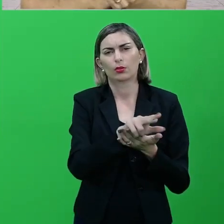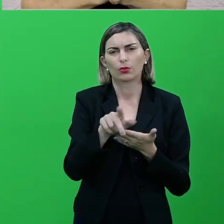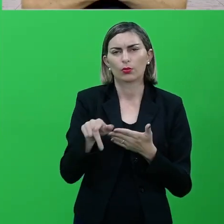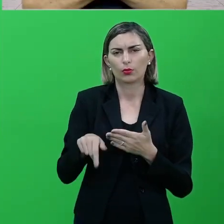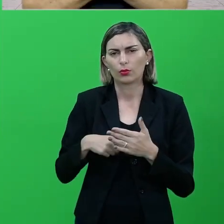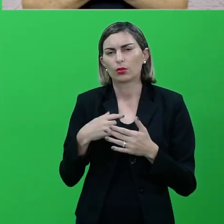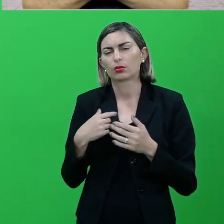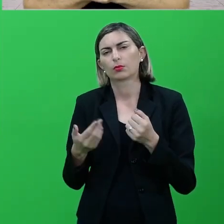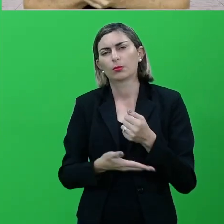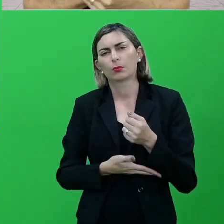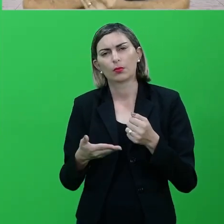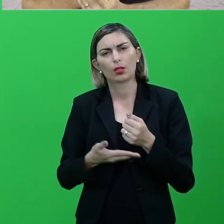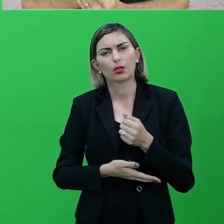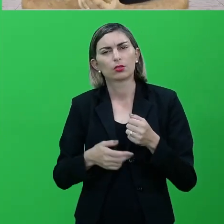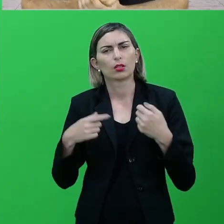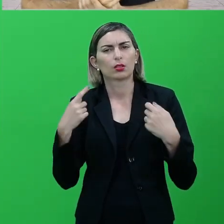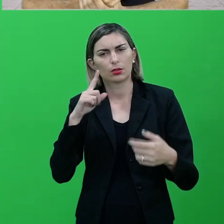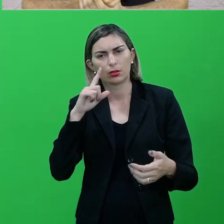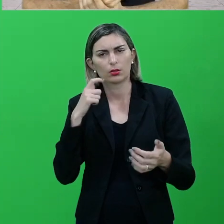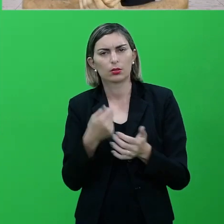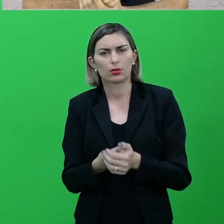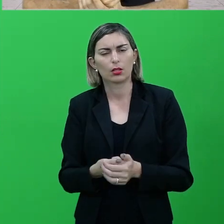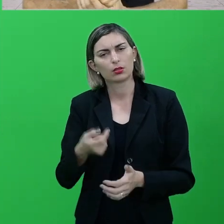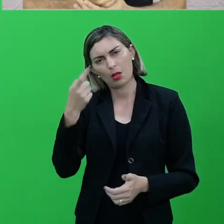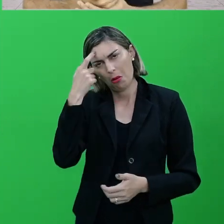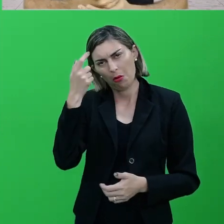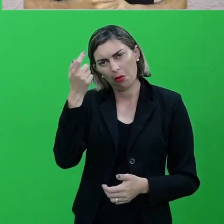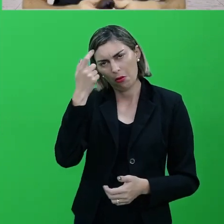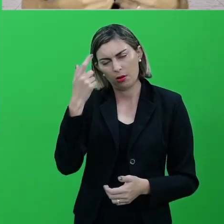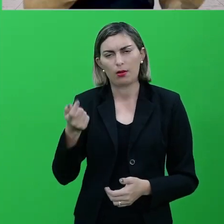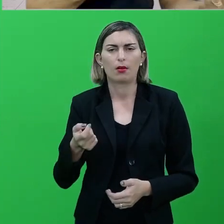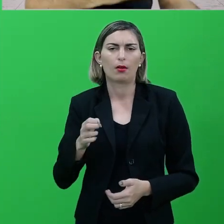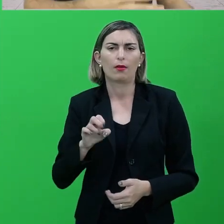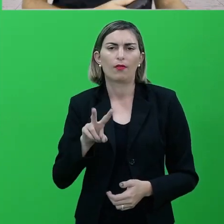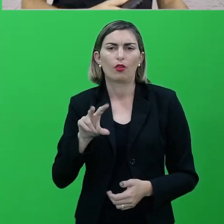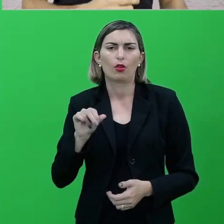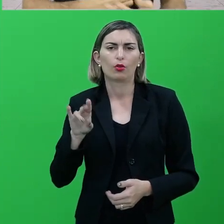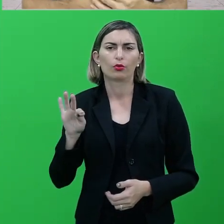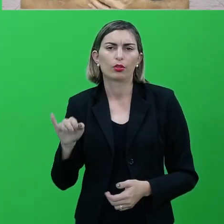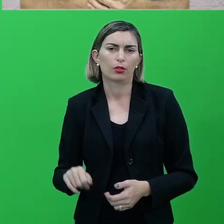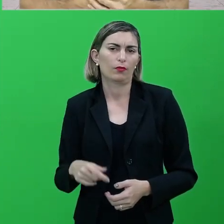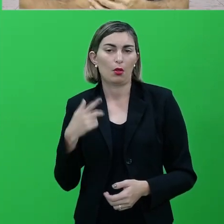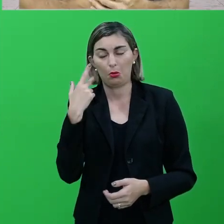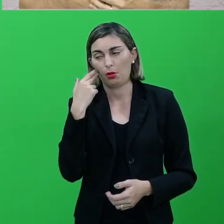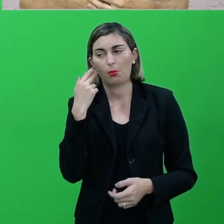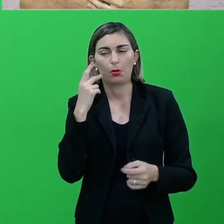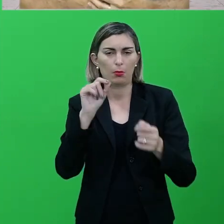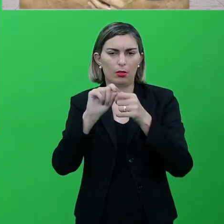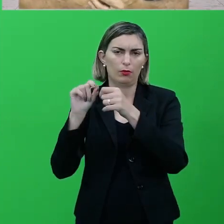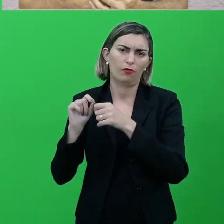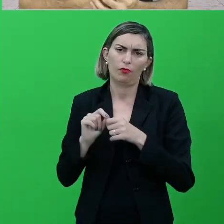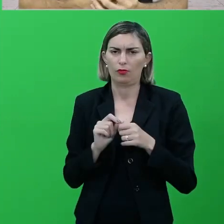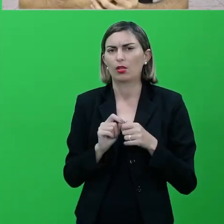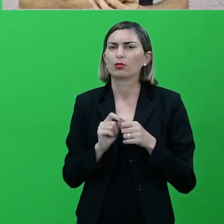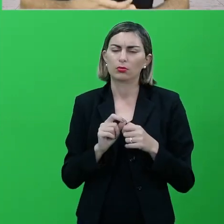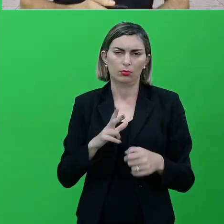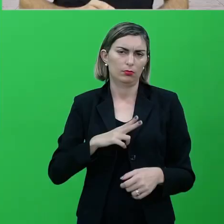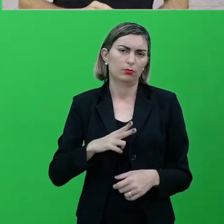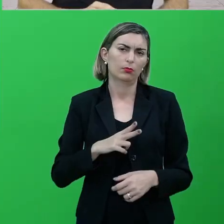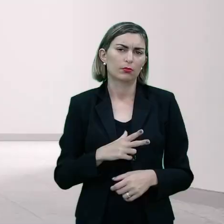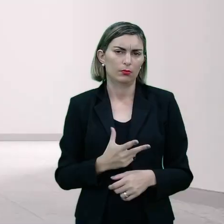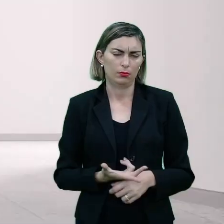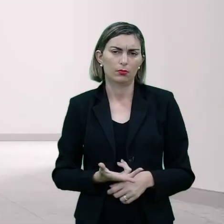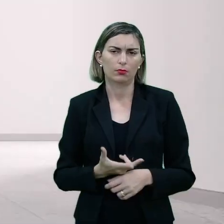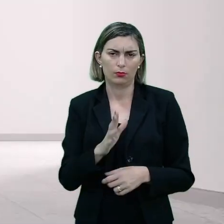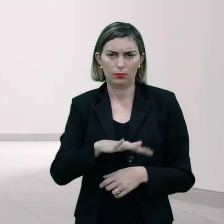invés de basear suas decisões sobre a racionalidade produtiva, como normalmente se faz no setor privado.